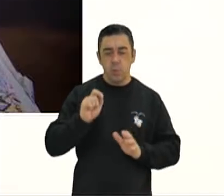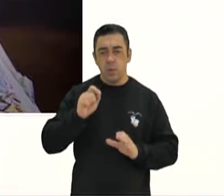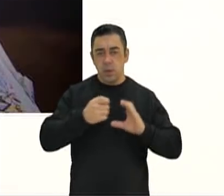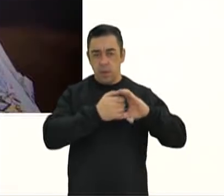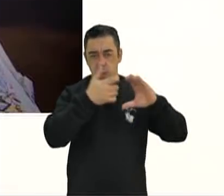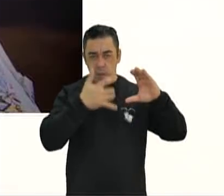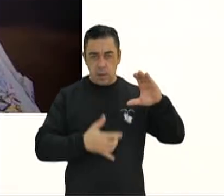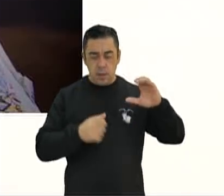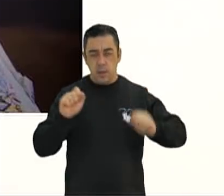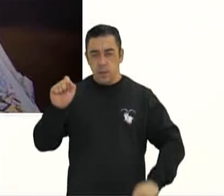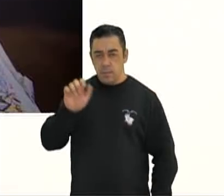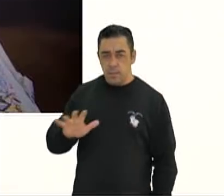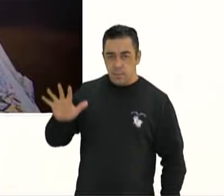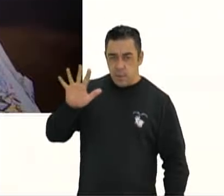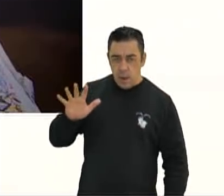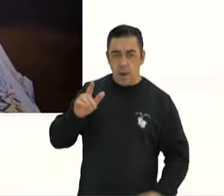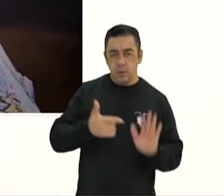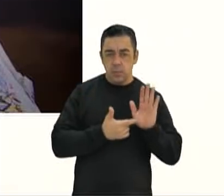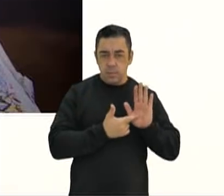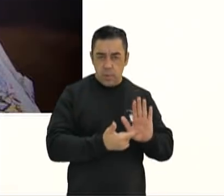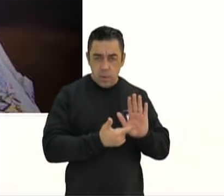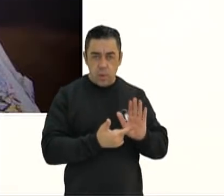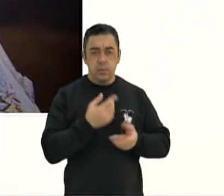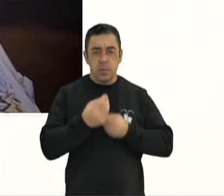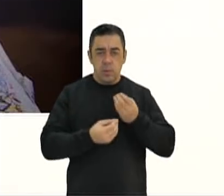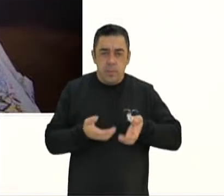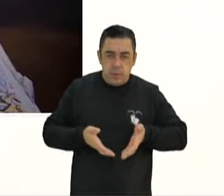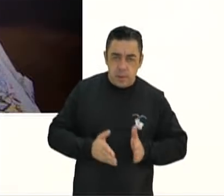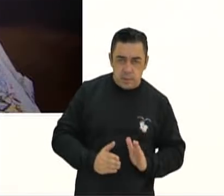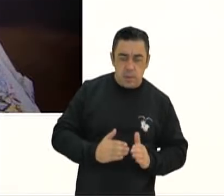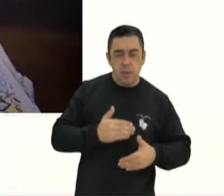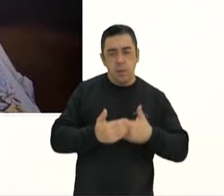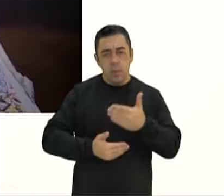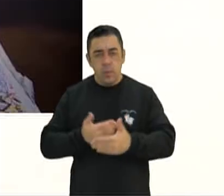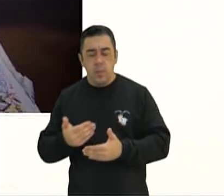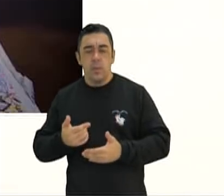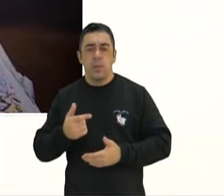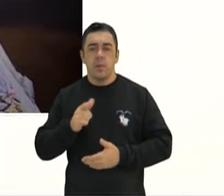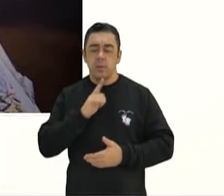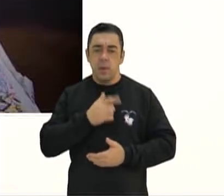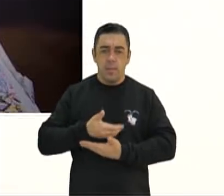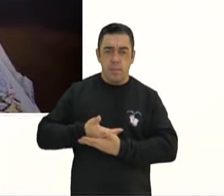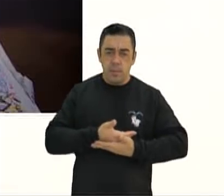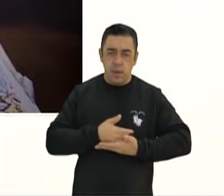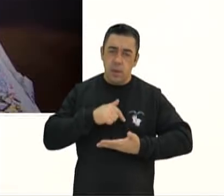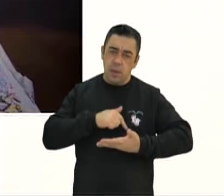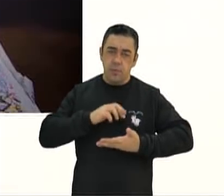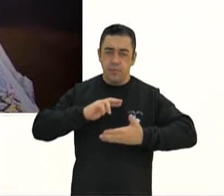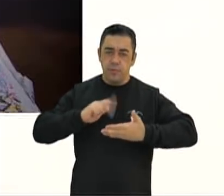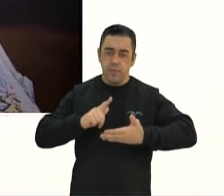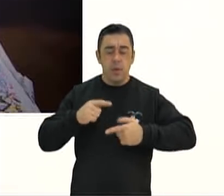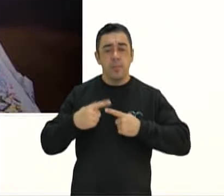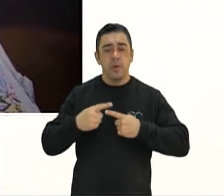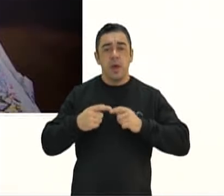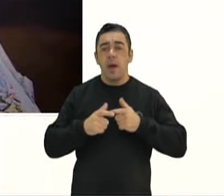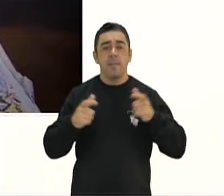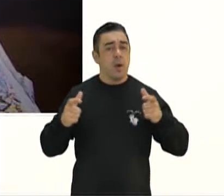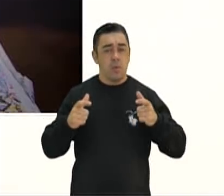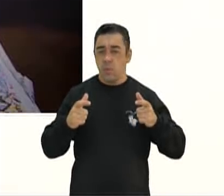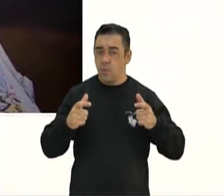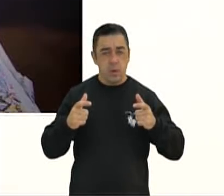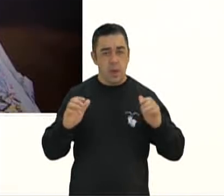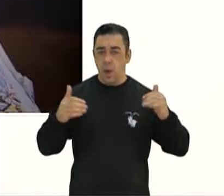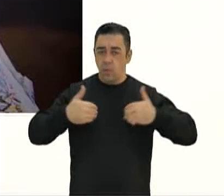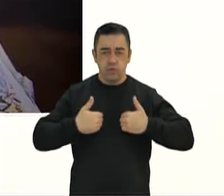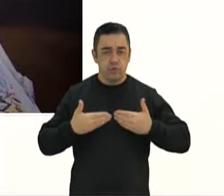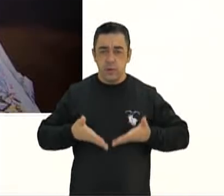tem uma imagem ali que mostra ele um pouco depois do nascimento, que era um bebê que não apresentava, porque a maior parte das crianças não apresenta as características do autismo